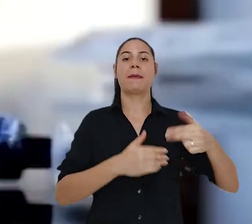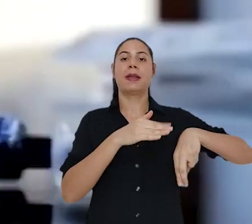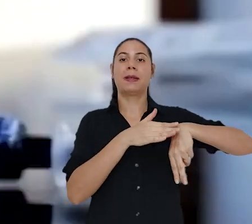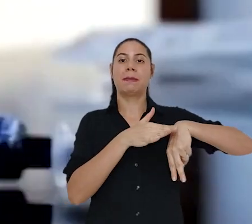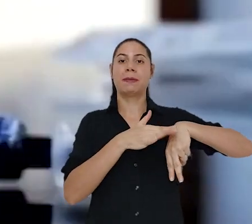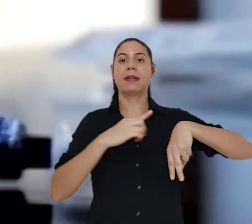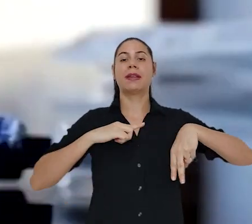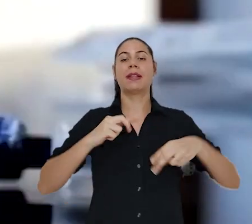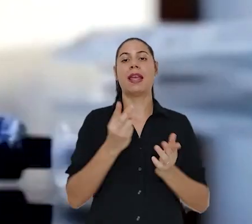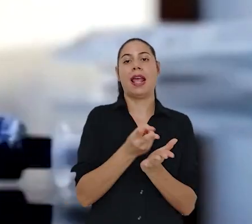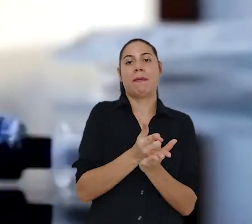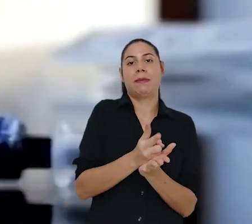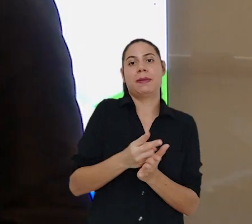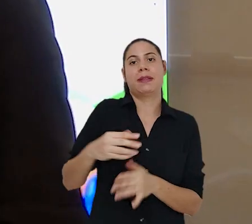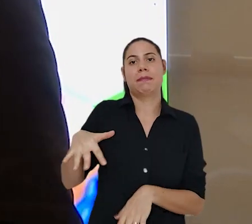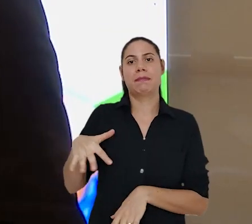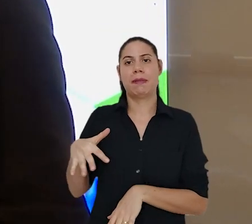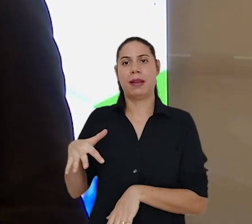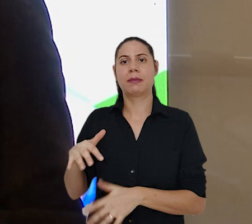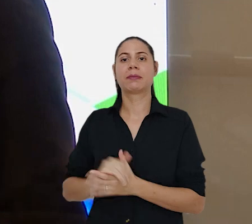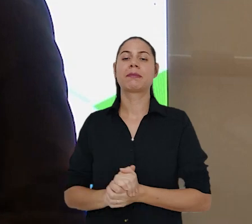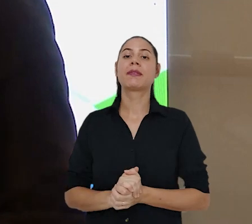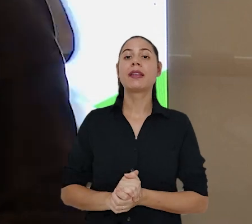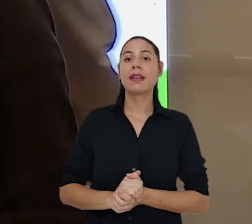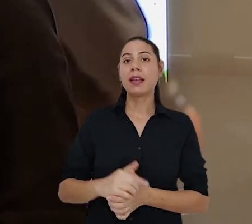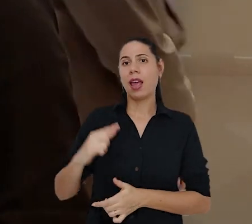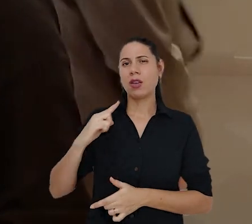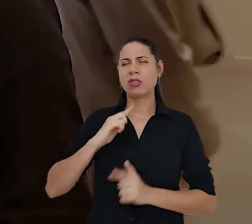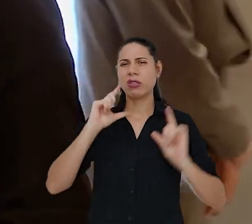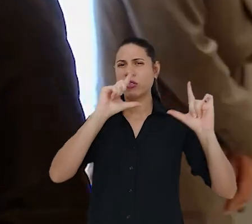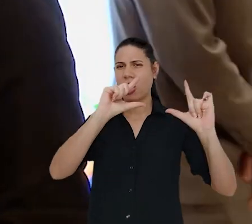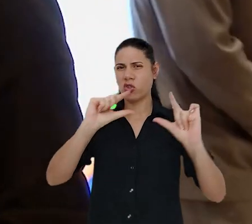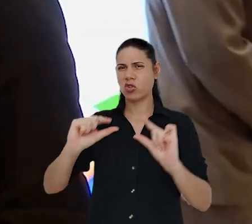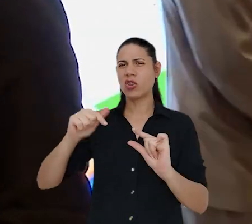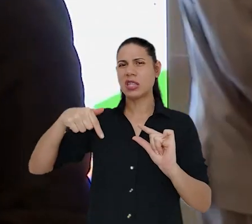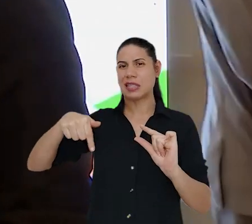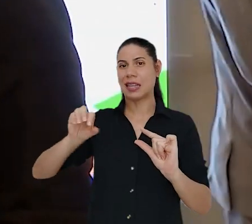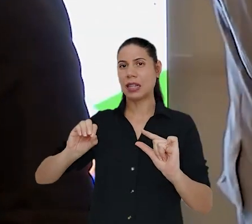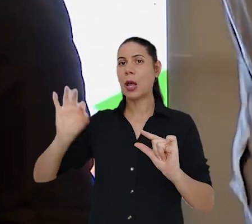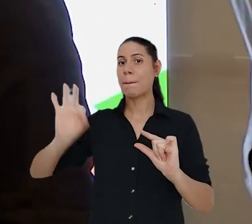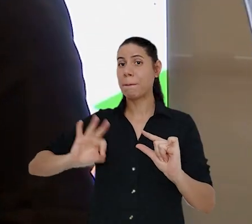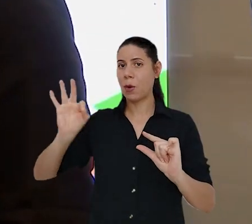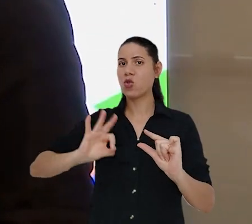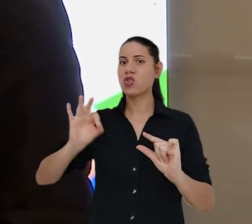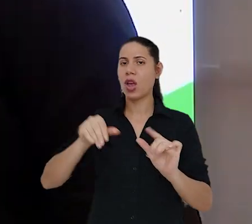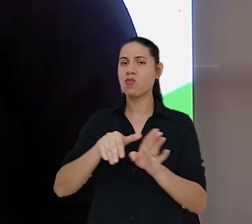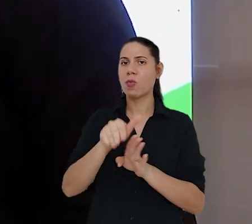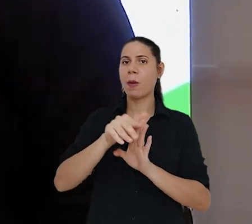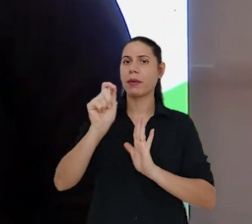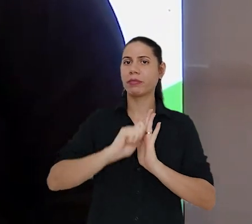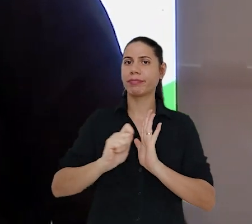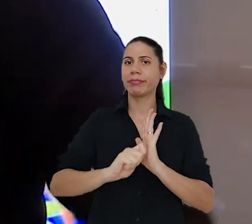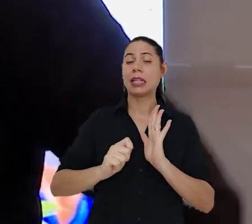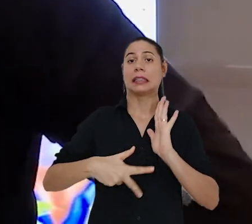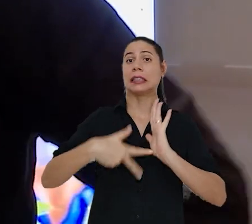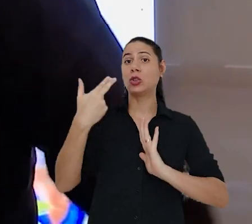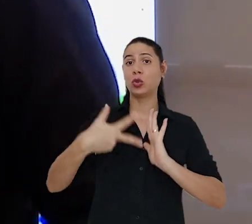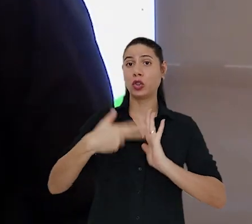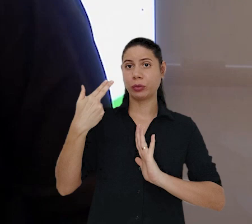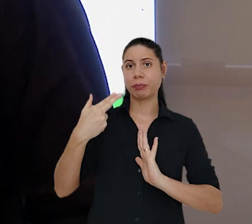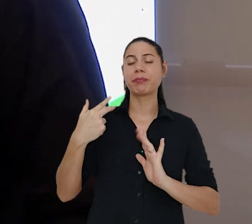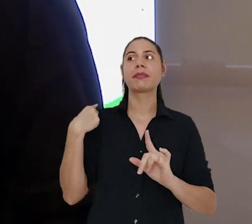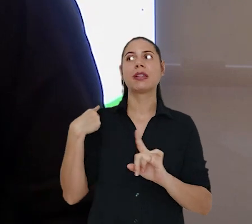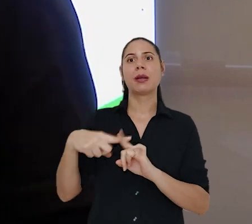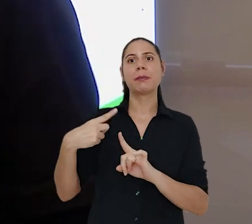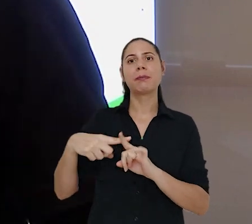com epilepsia e Parkinson. Eu tive uma redução de mais de 70% nas minhas indicações cirúrgicas. A cannabis ela é usada